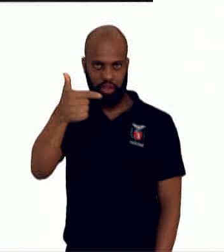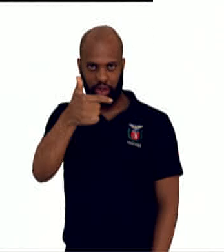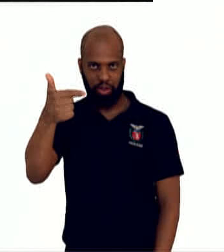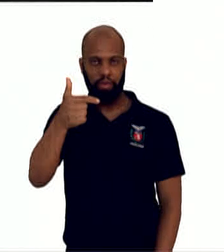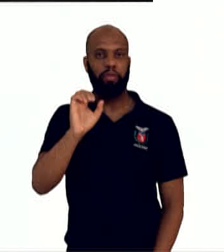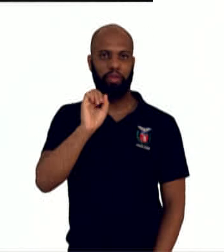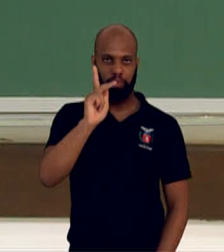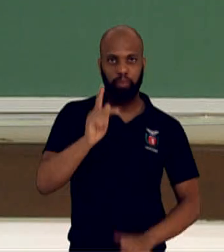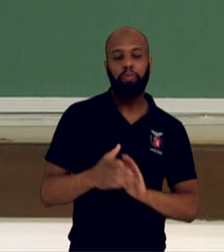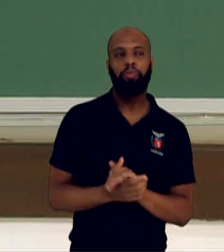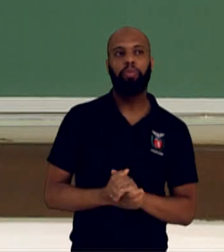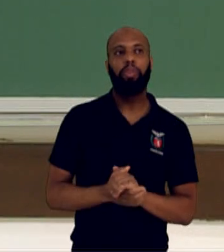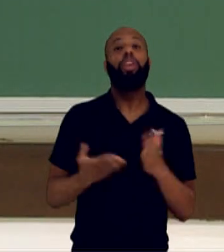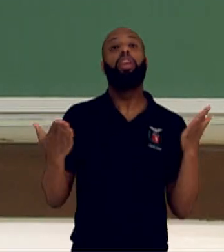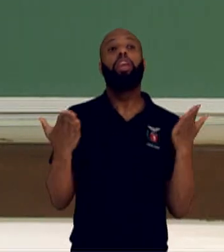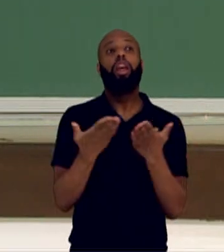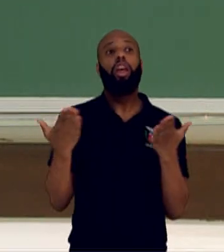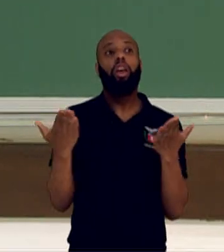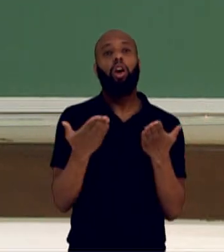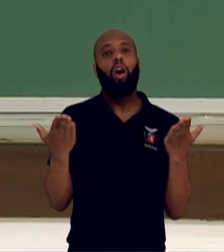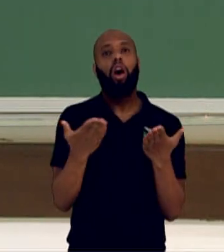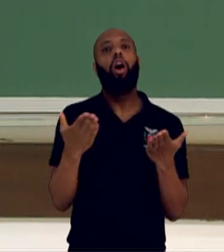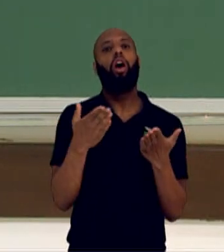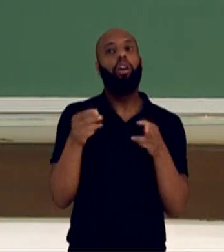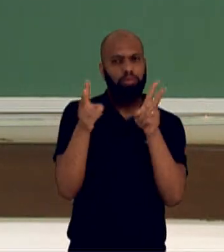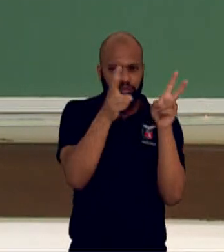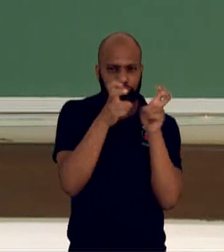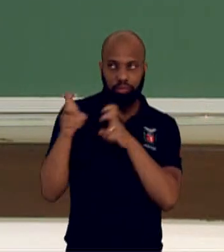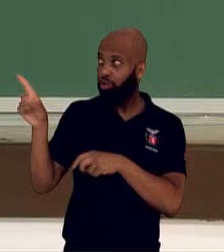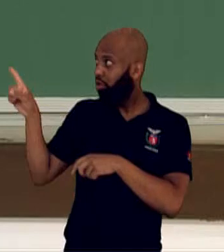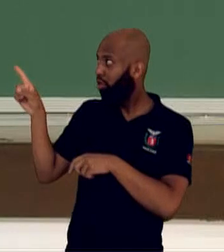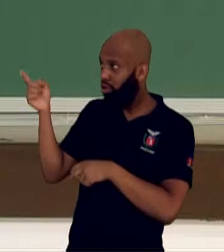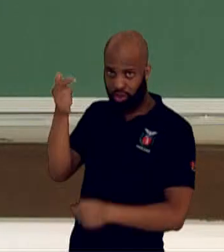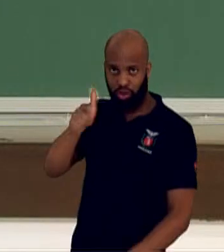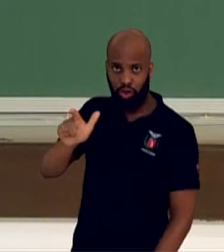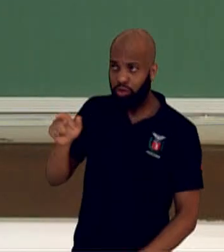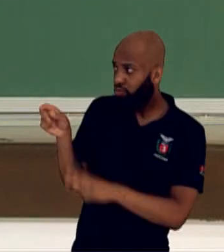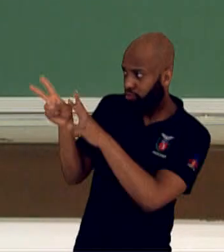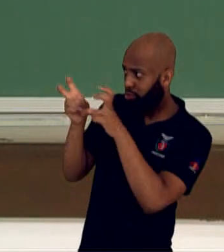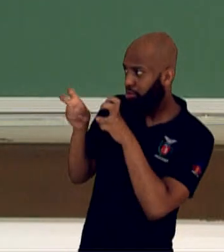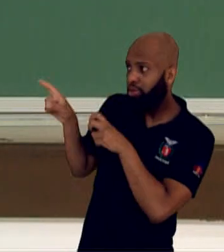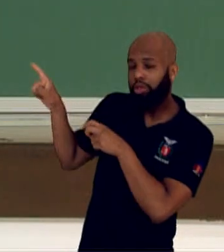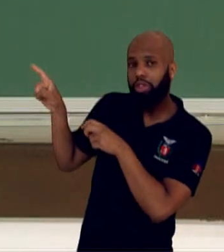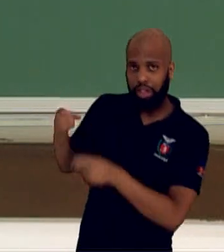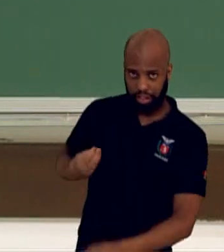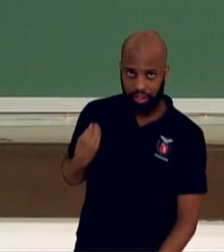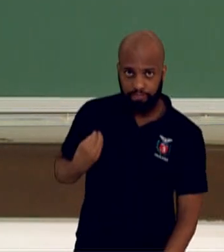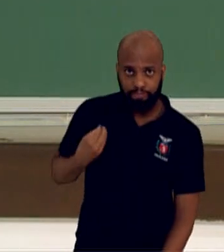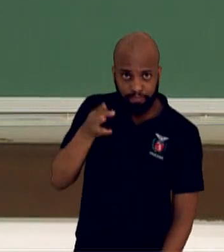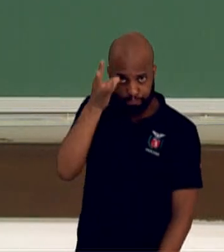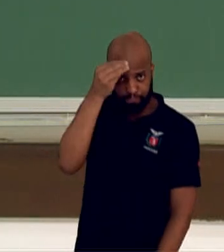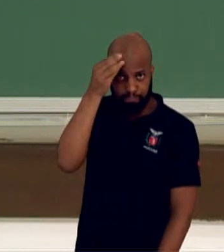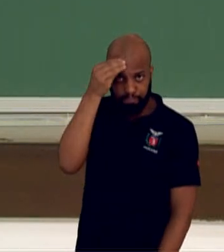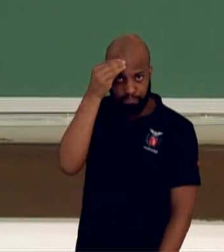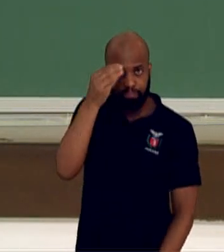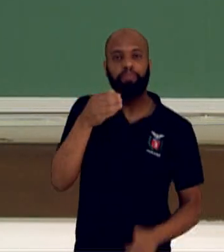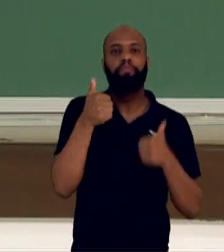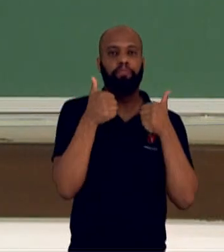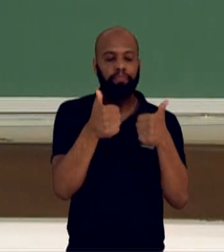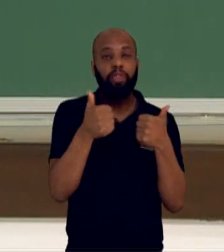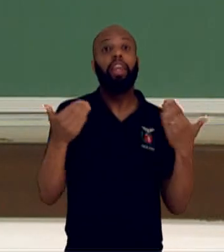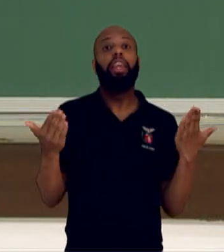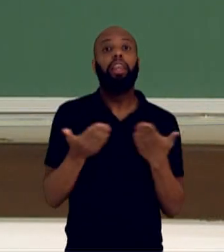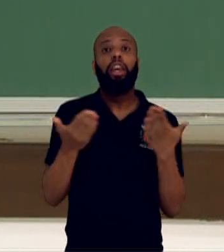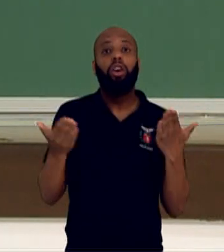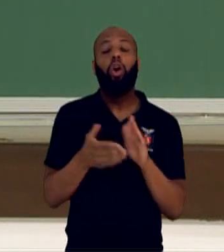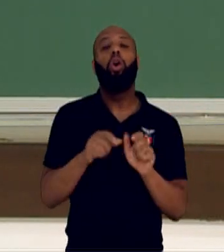1922, certo? Muito bem, observaram de novo aqui? Estão observando? Bem certinho? Muito bem. Então